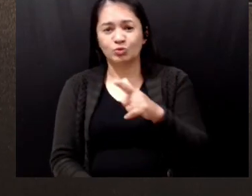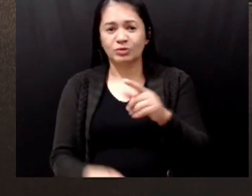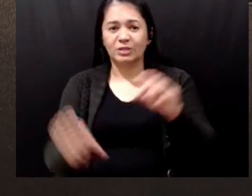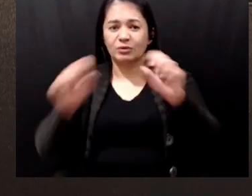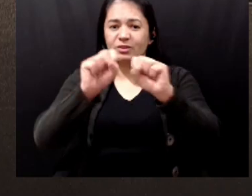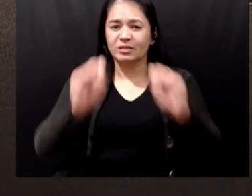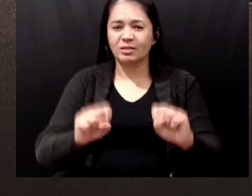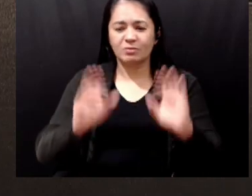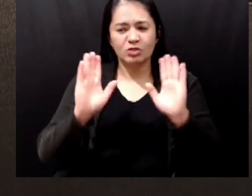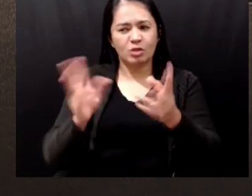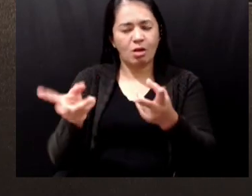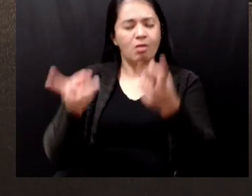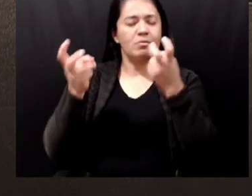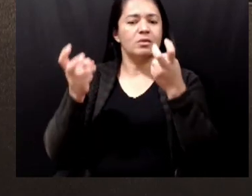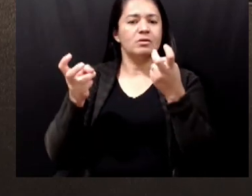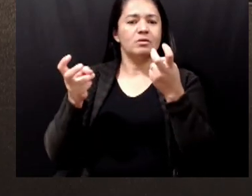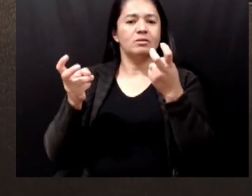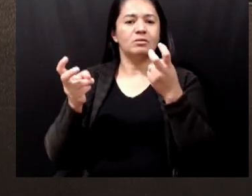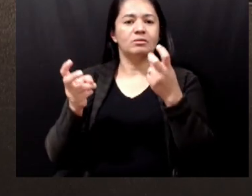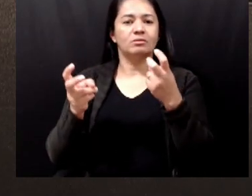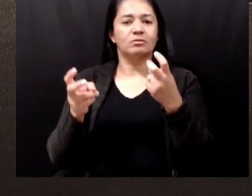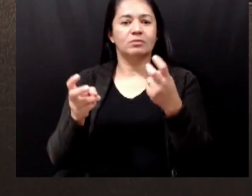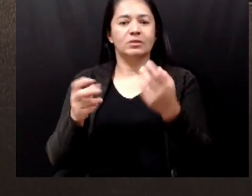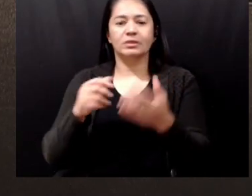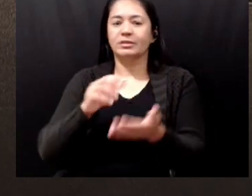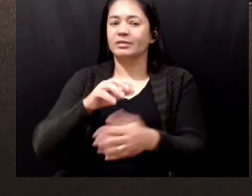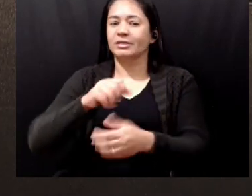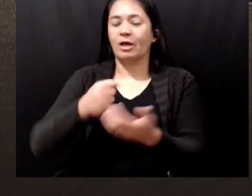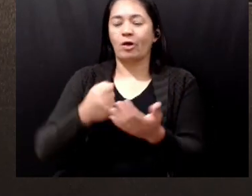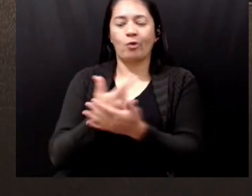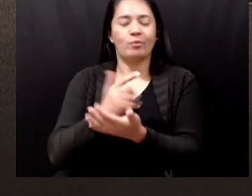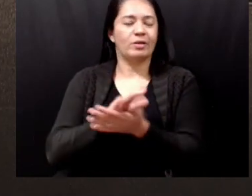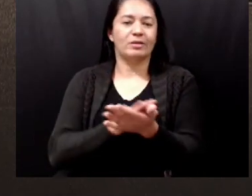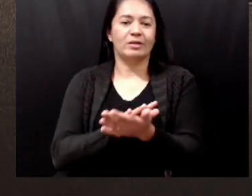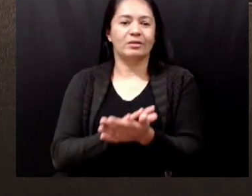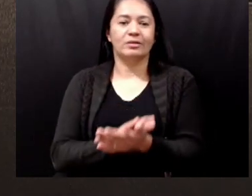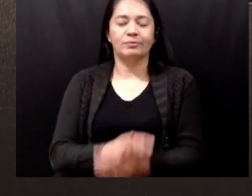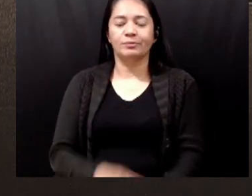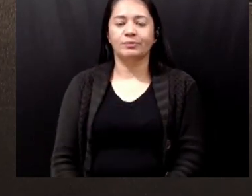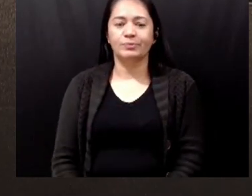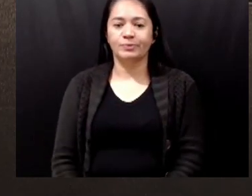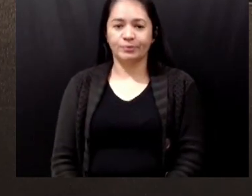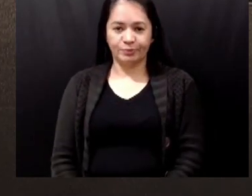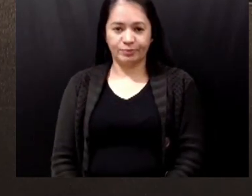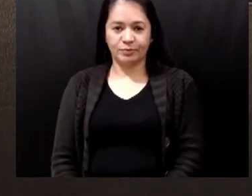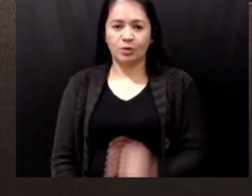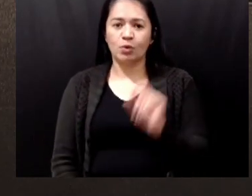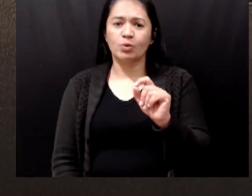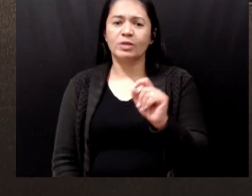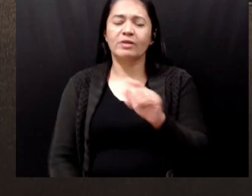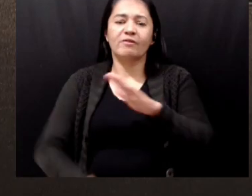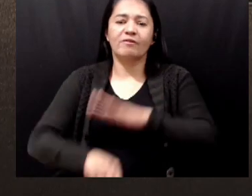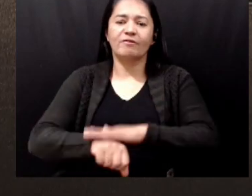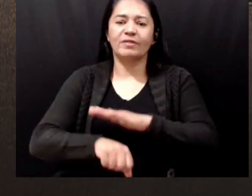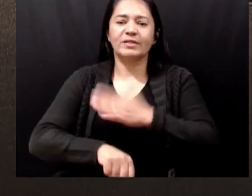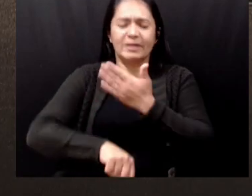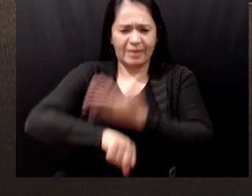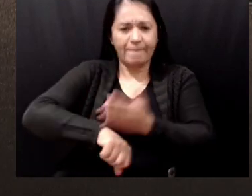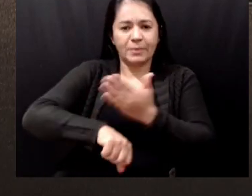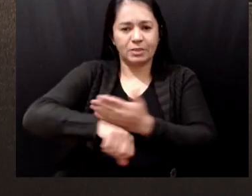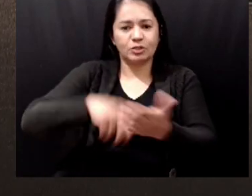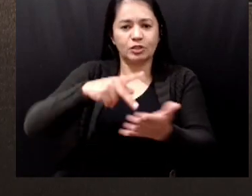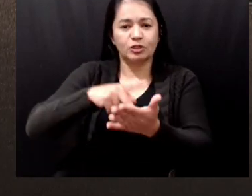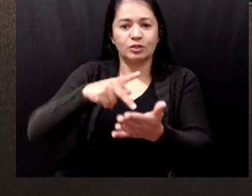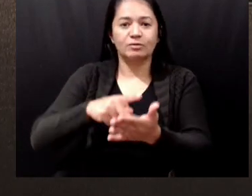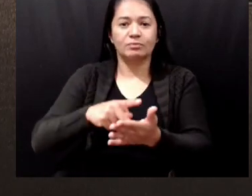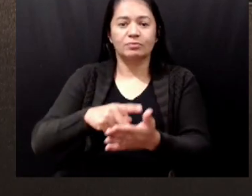automaticamente e nem vai efetivar essa compra. É algo muito raro de acontecer. Então, o que fazer na prática realmente, né, se você investiu